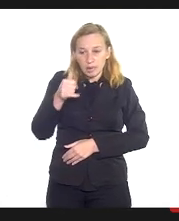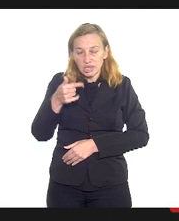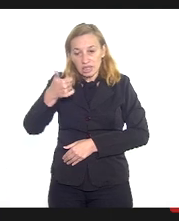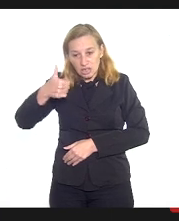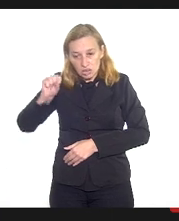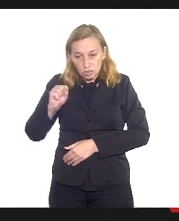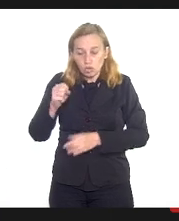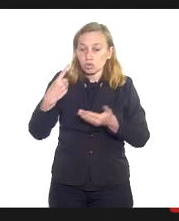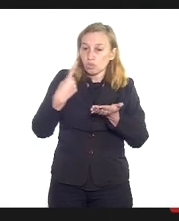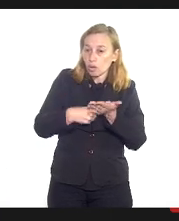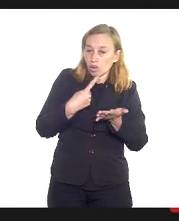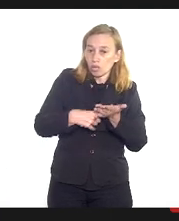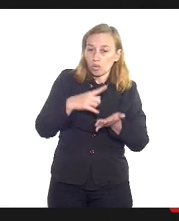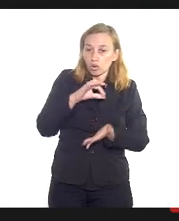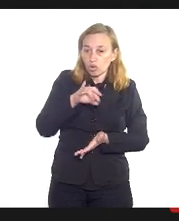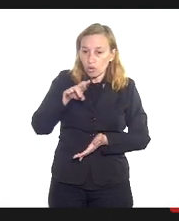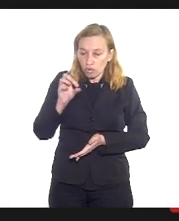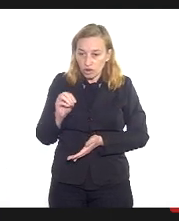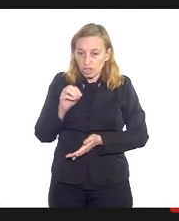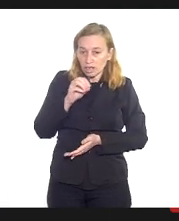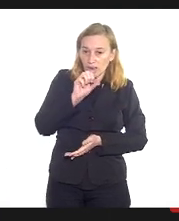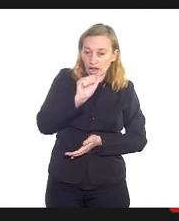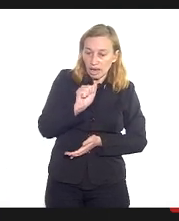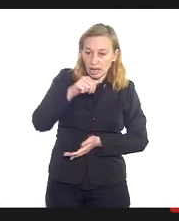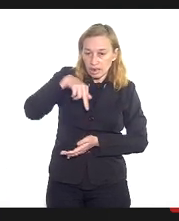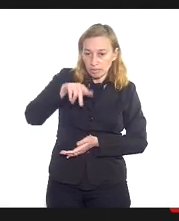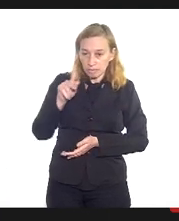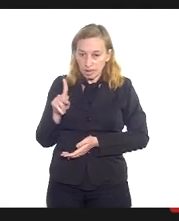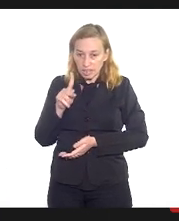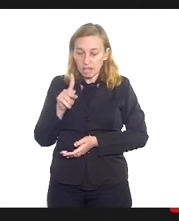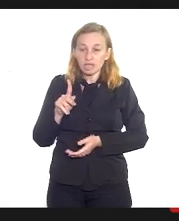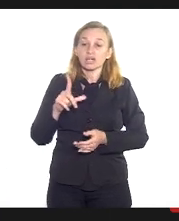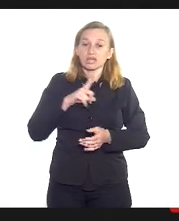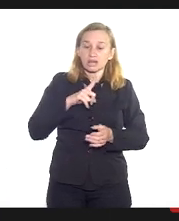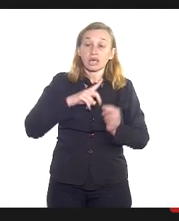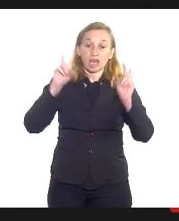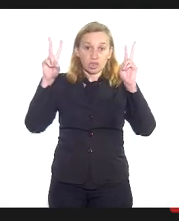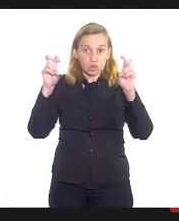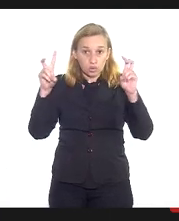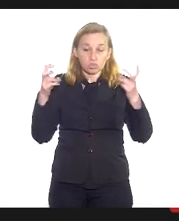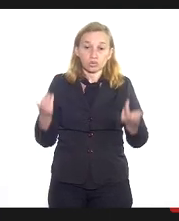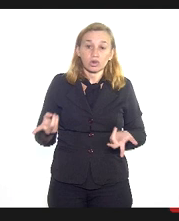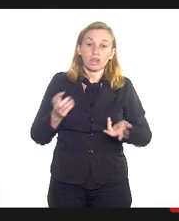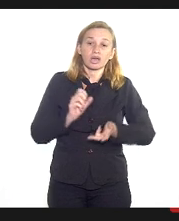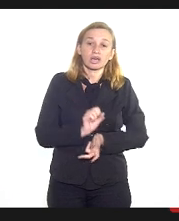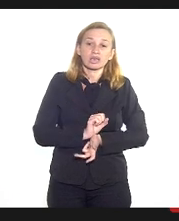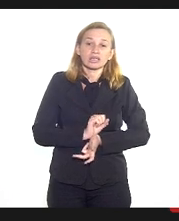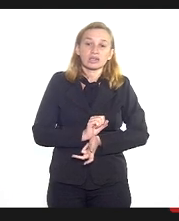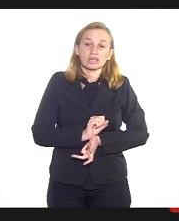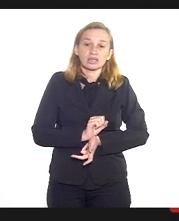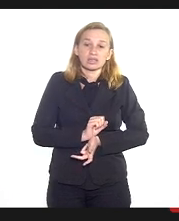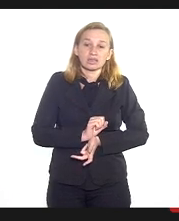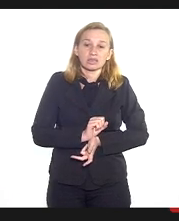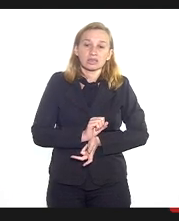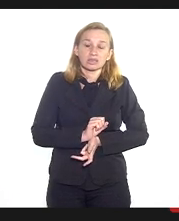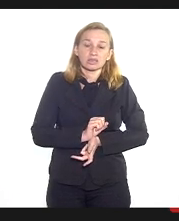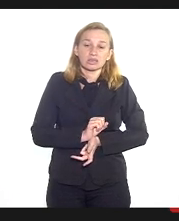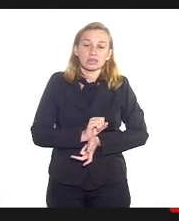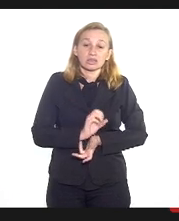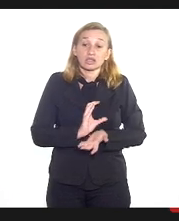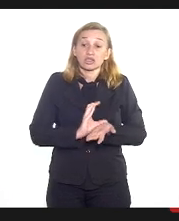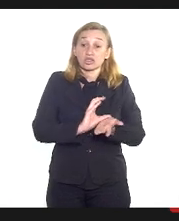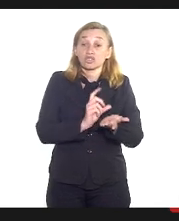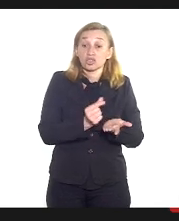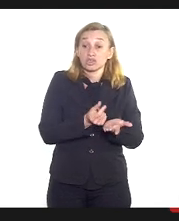acordo do convênio com a ANP, ainda existem situações que nos deixam, vamos dizer assim, sem subsídio suficiente